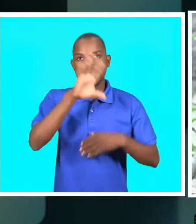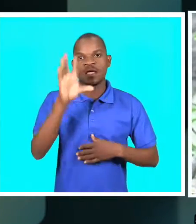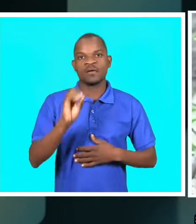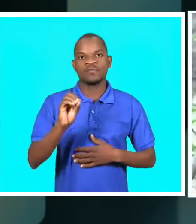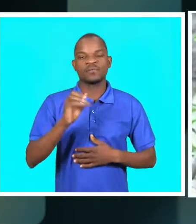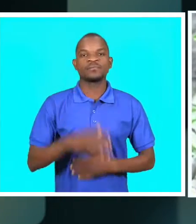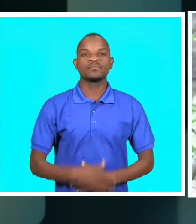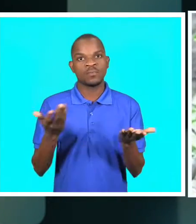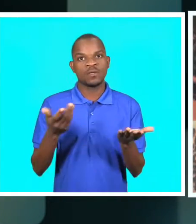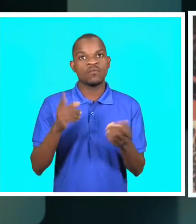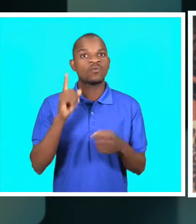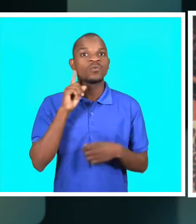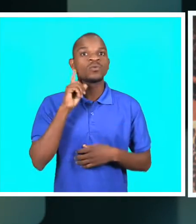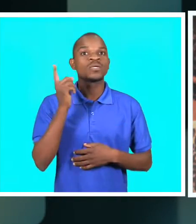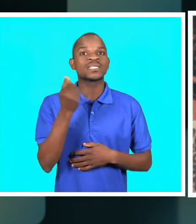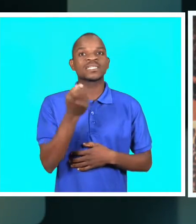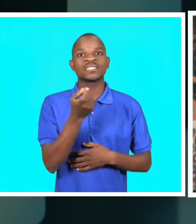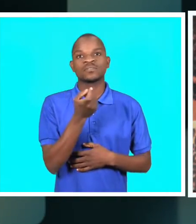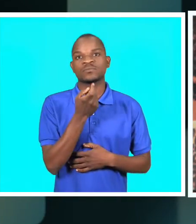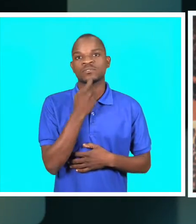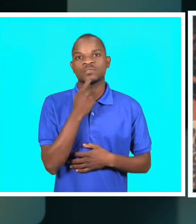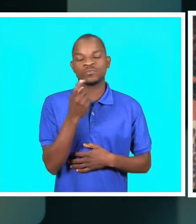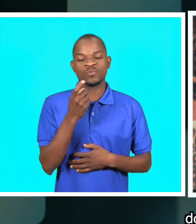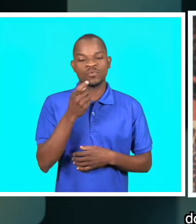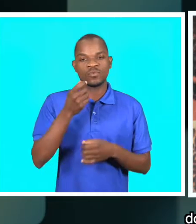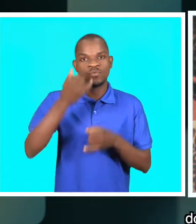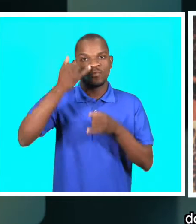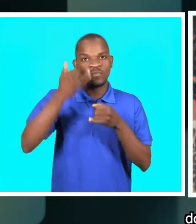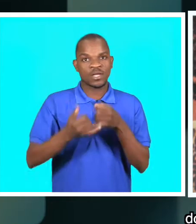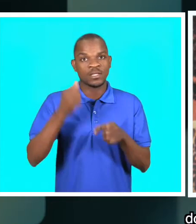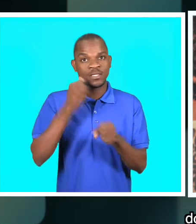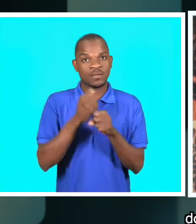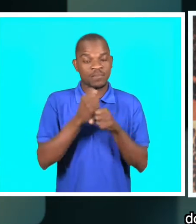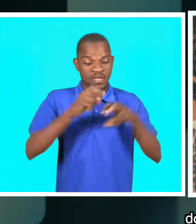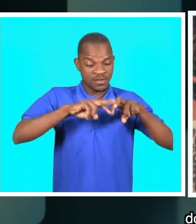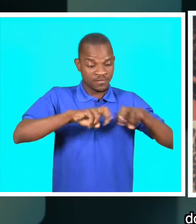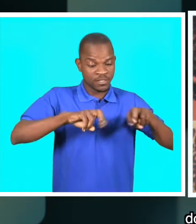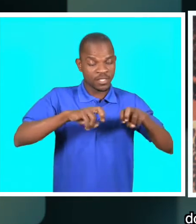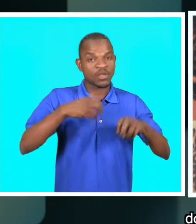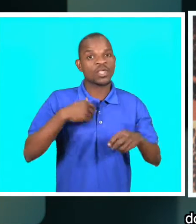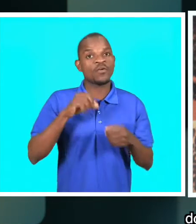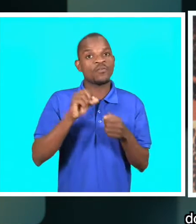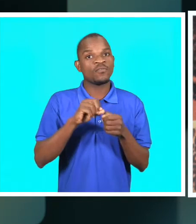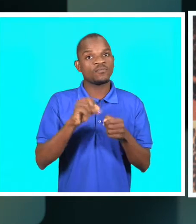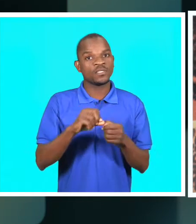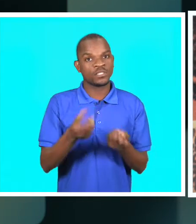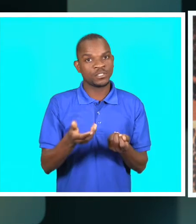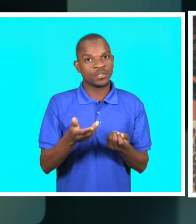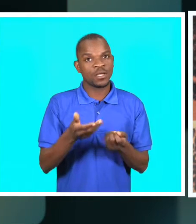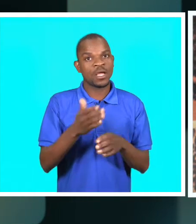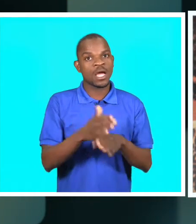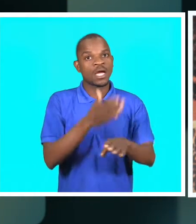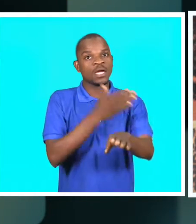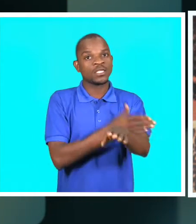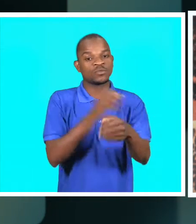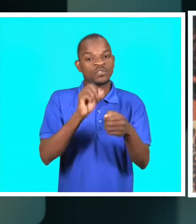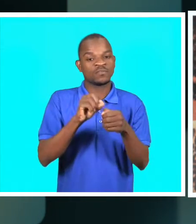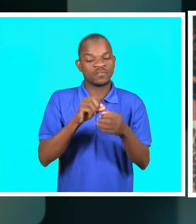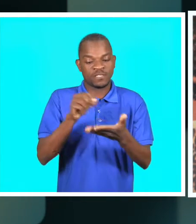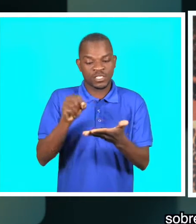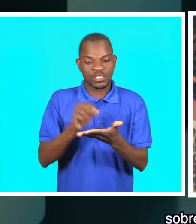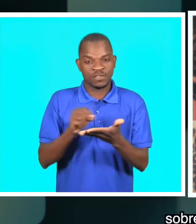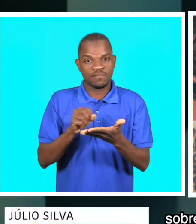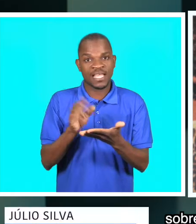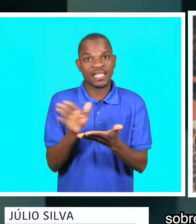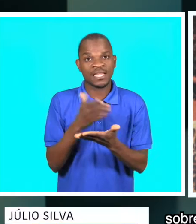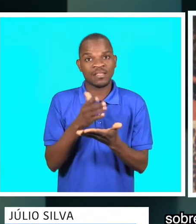em África. Foi o resultado do final do trabalho de investigação que eu fiz quando estava a escrever